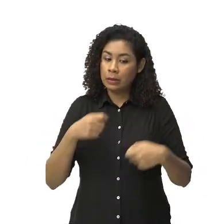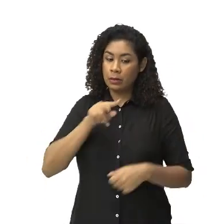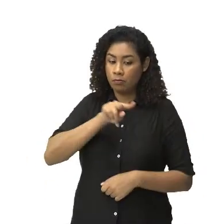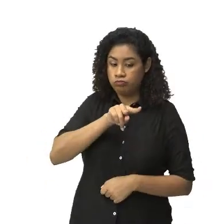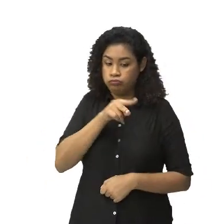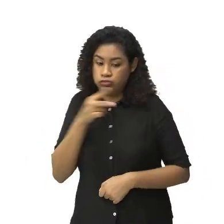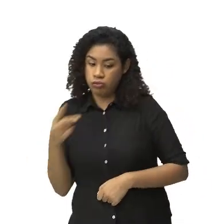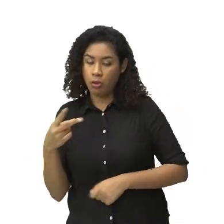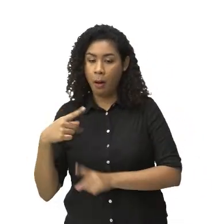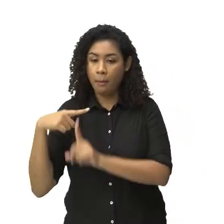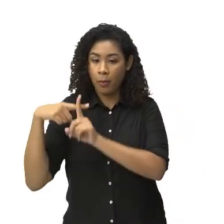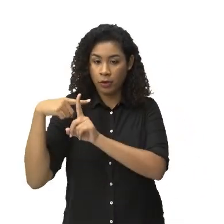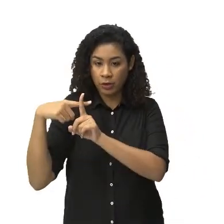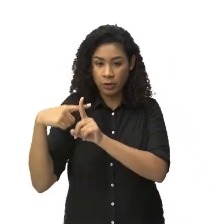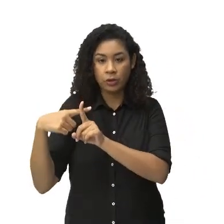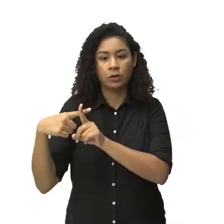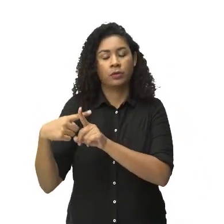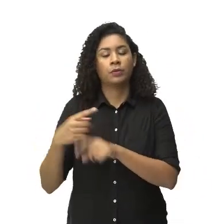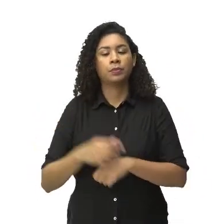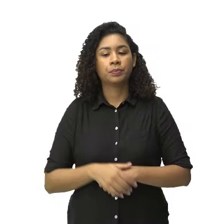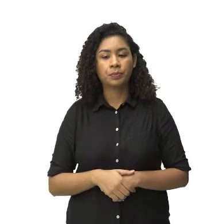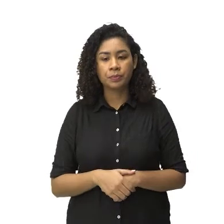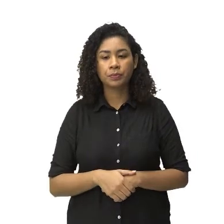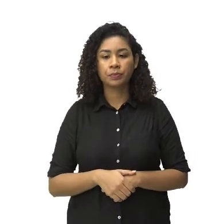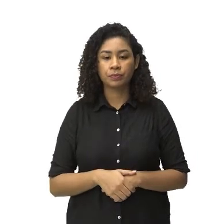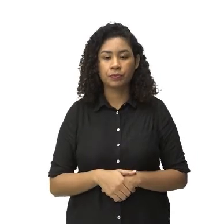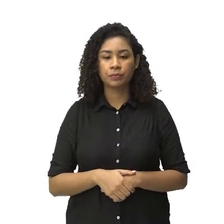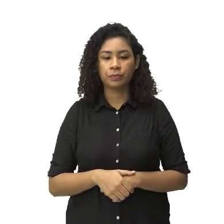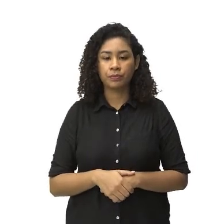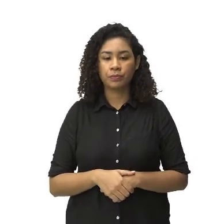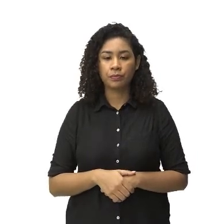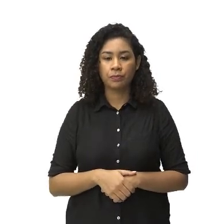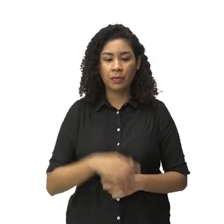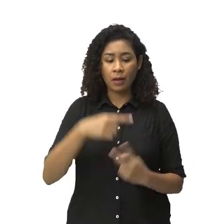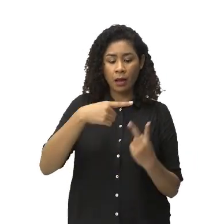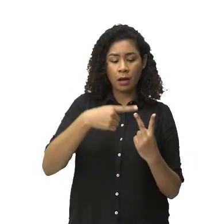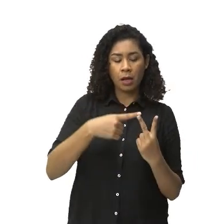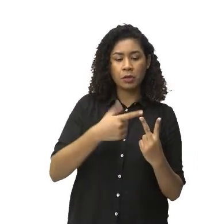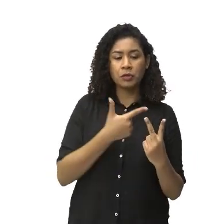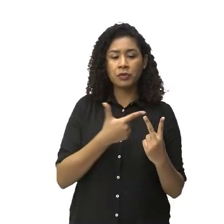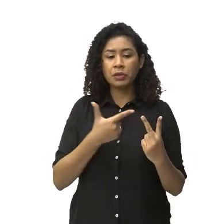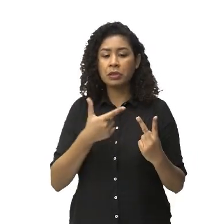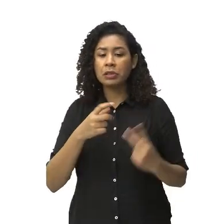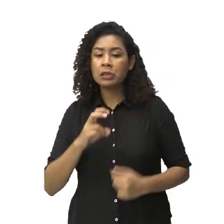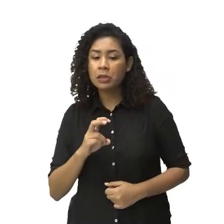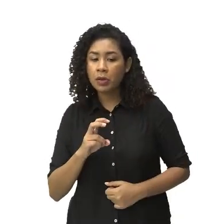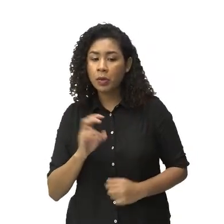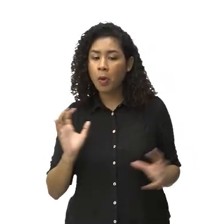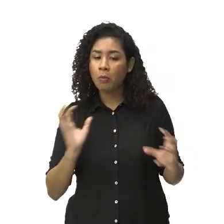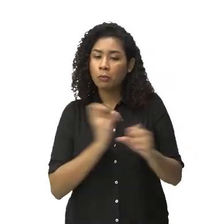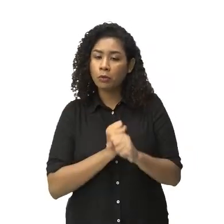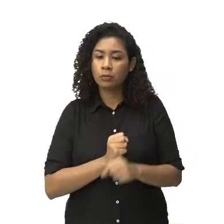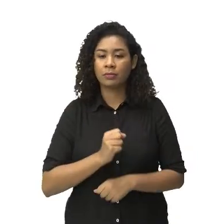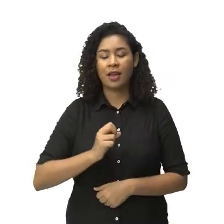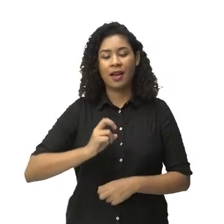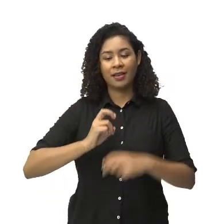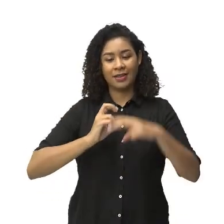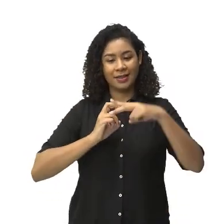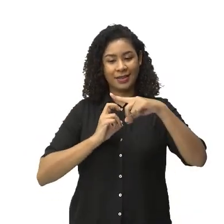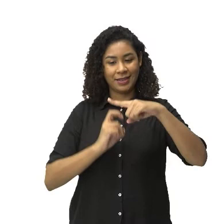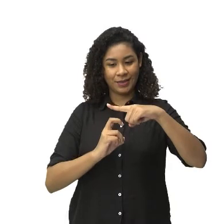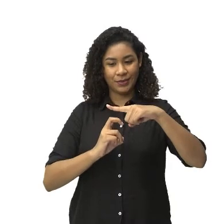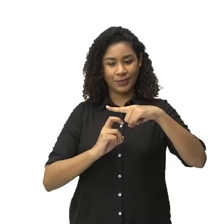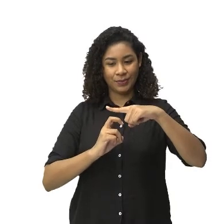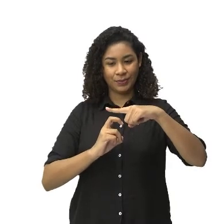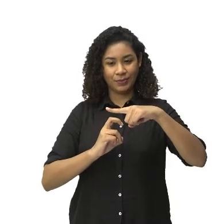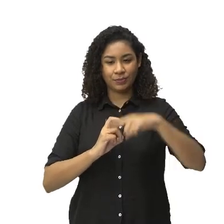né? Então, raiz quadrada de 25 é igual a 5. Ok? Então, como eu preciso do